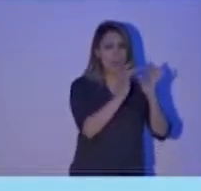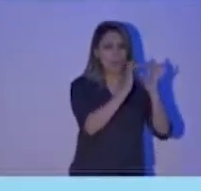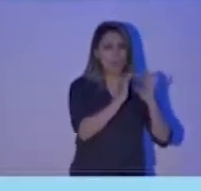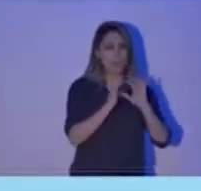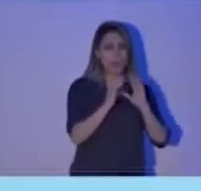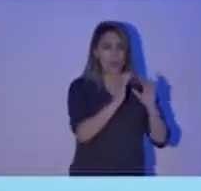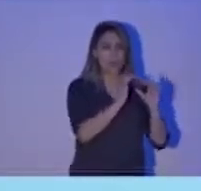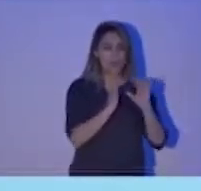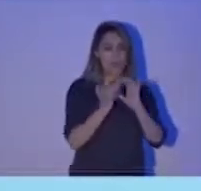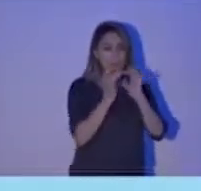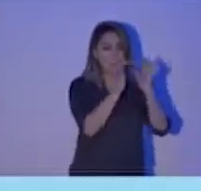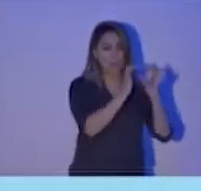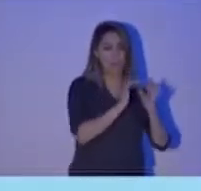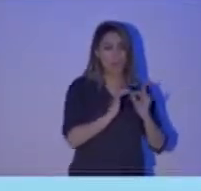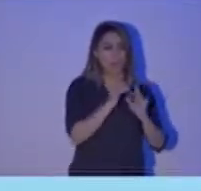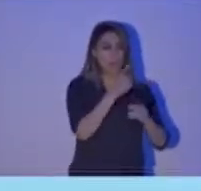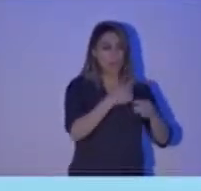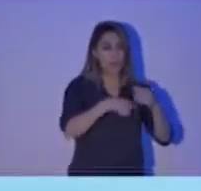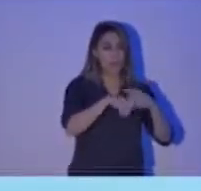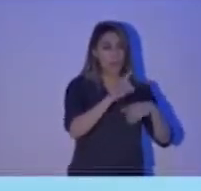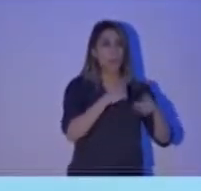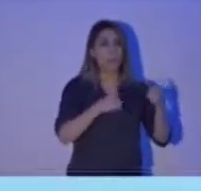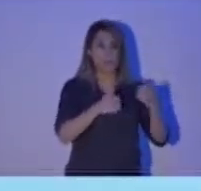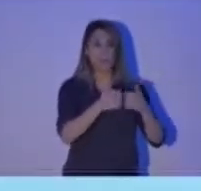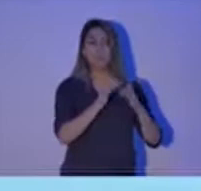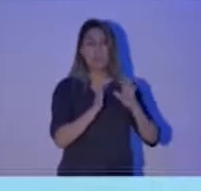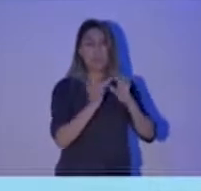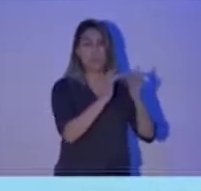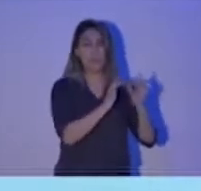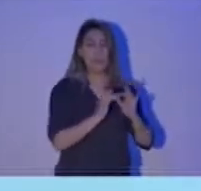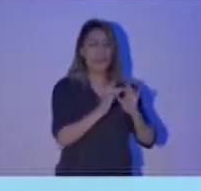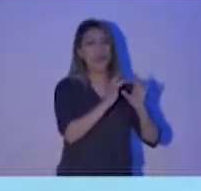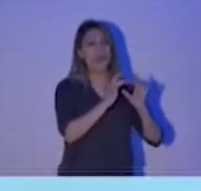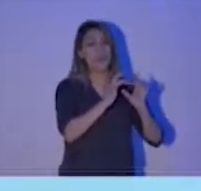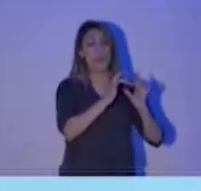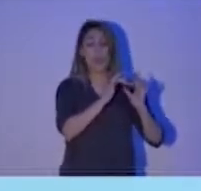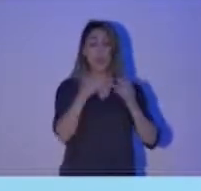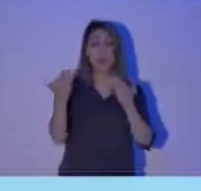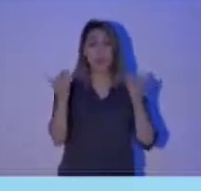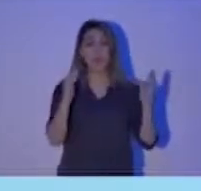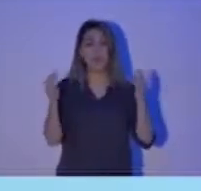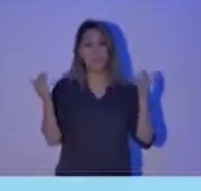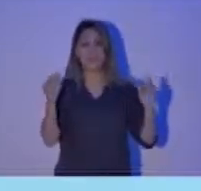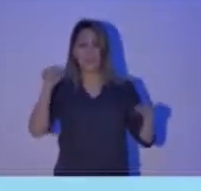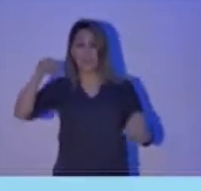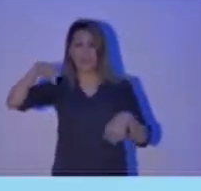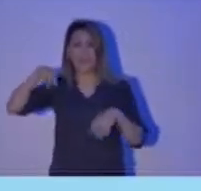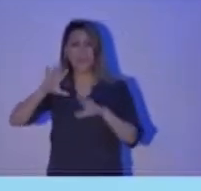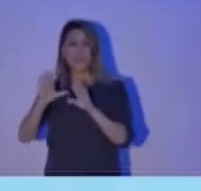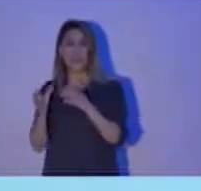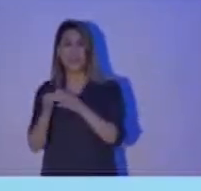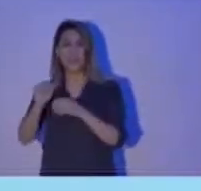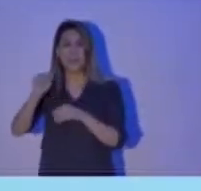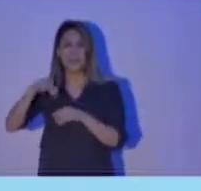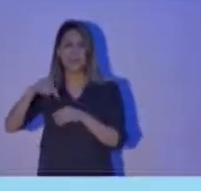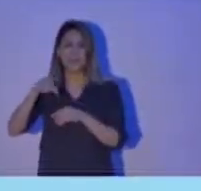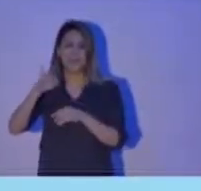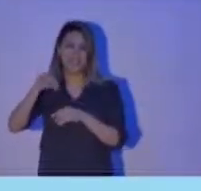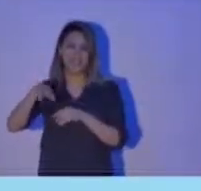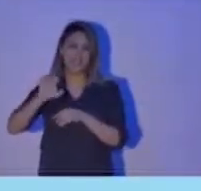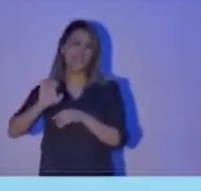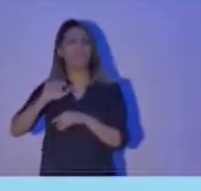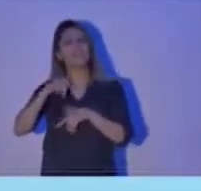rede com distribuição de cima para baixo, é um processo de troca. Então, a Undime Nacional com as Undimes